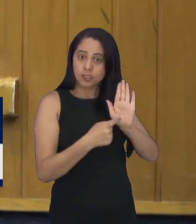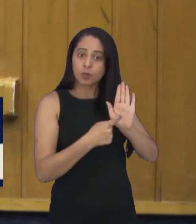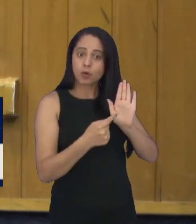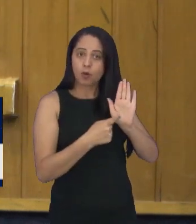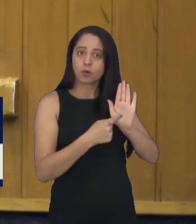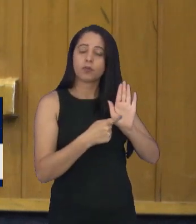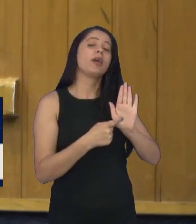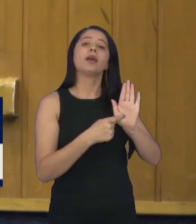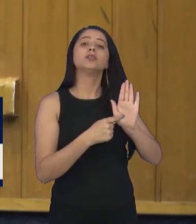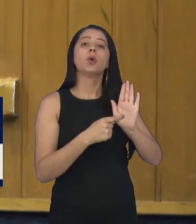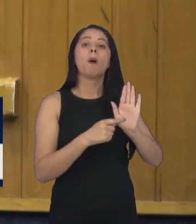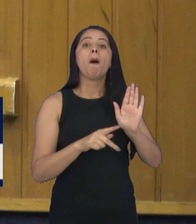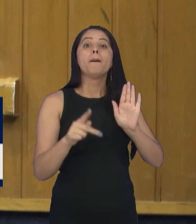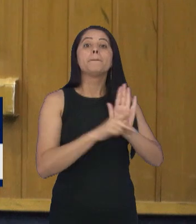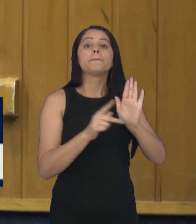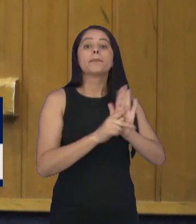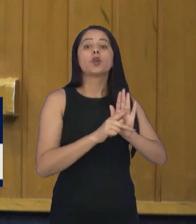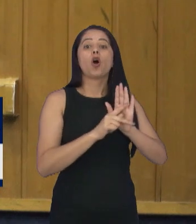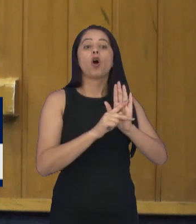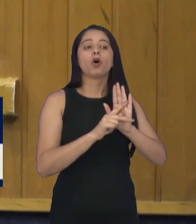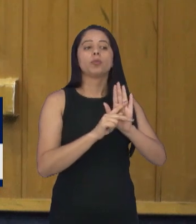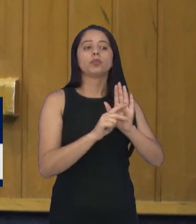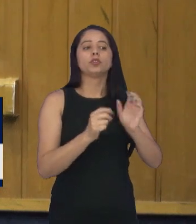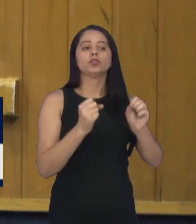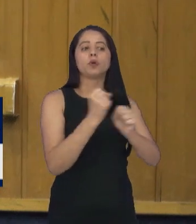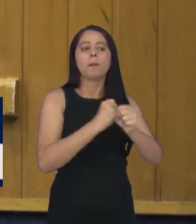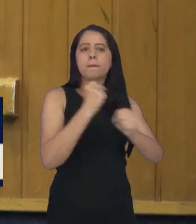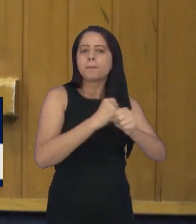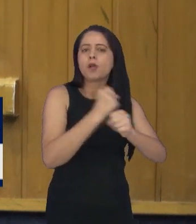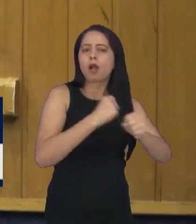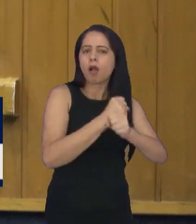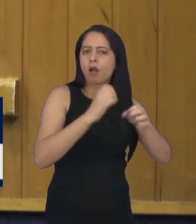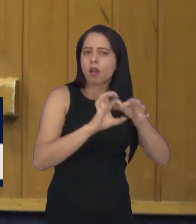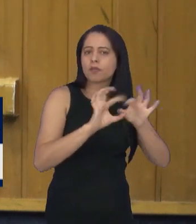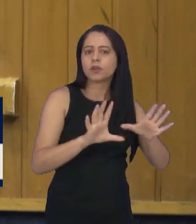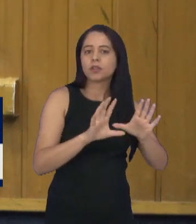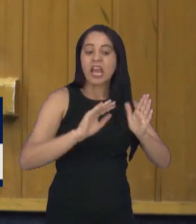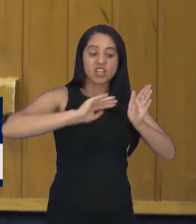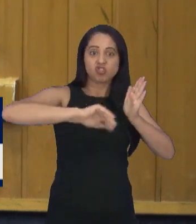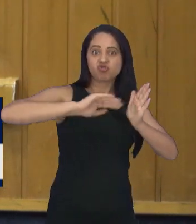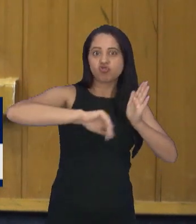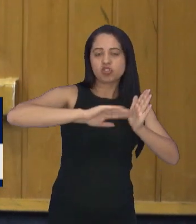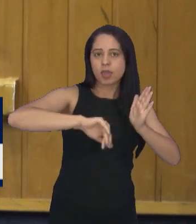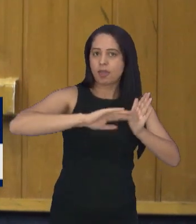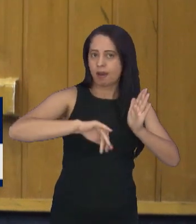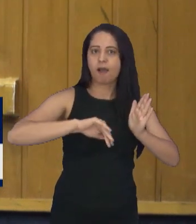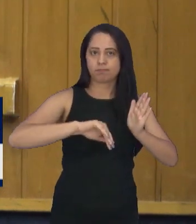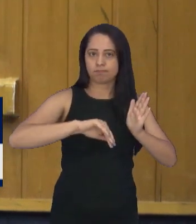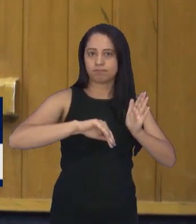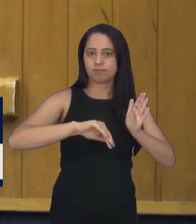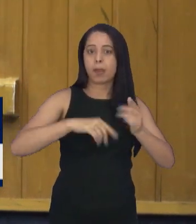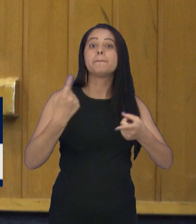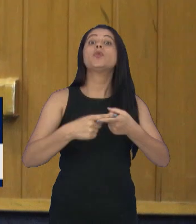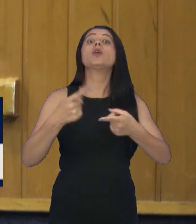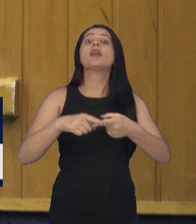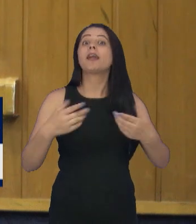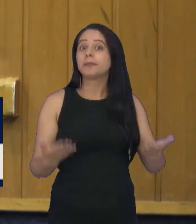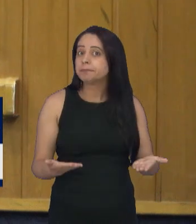outorga onerosa, que ia ser votado hoje, seja retirado pelo prefeito. Por